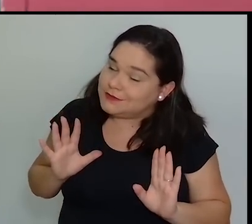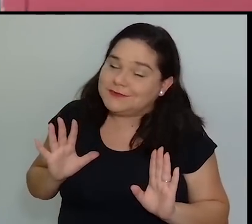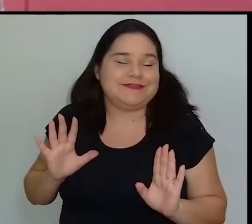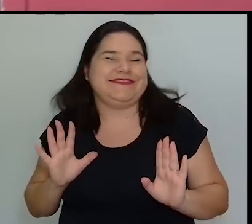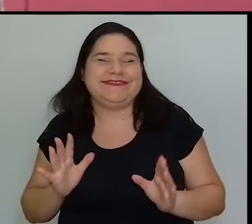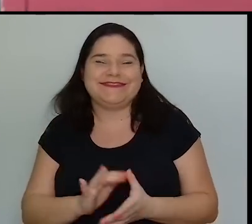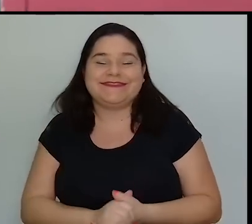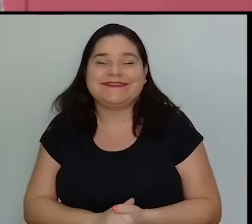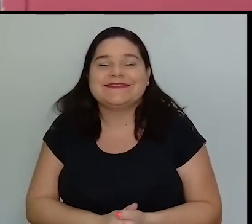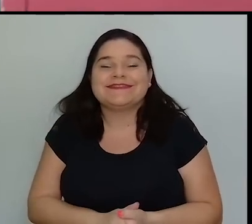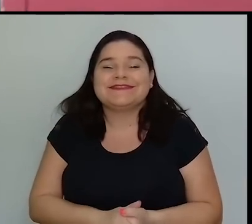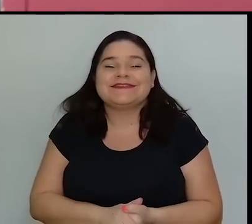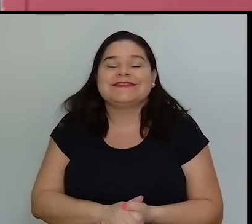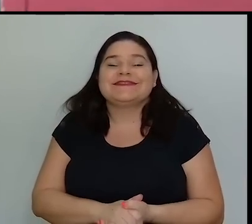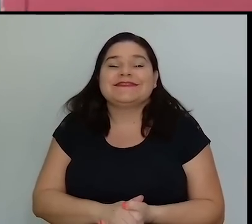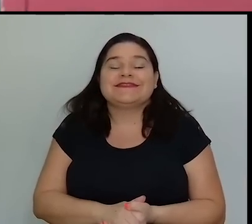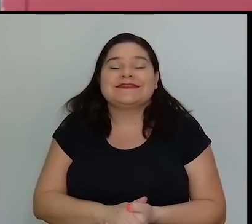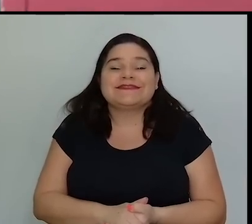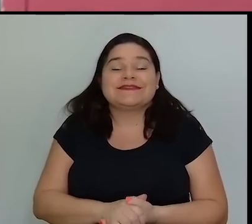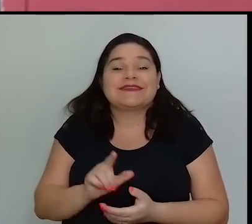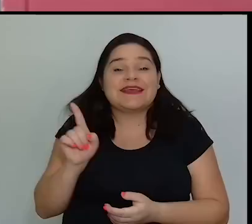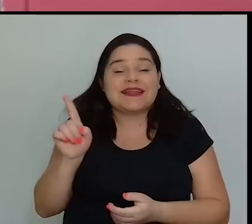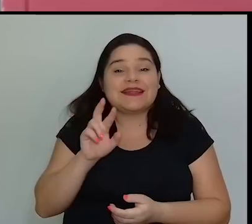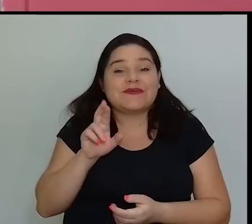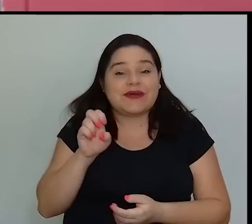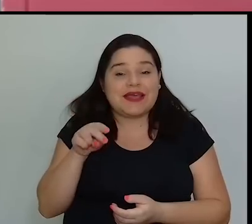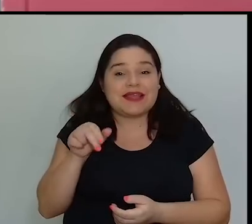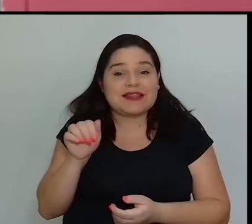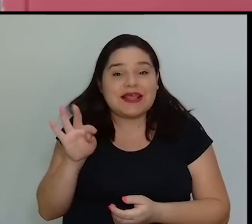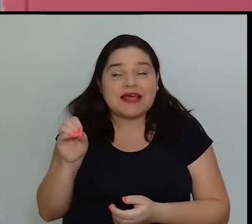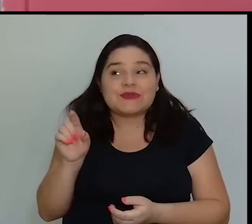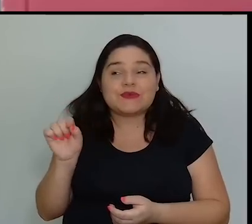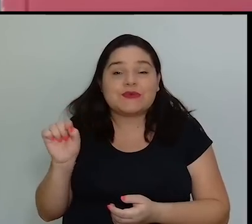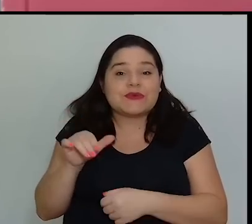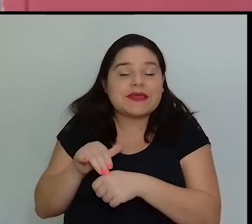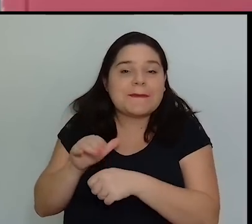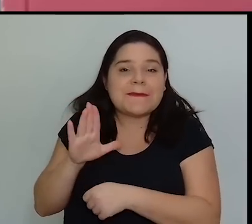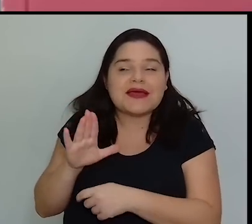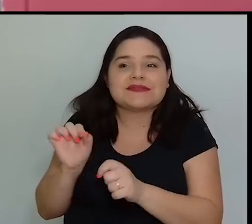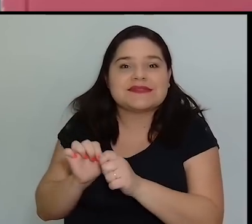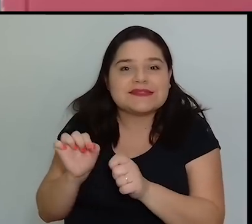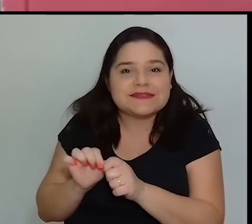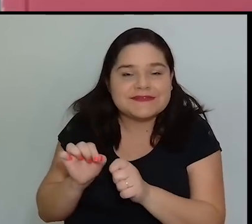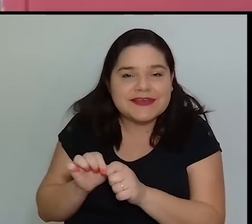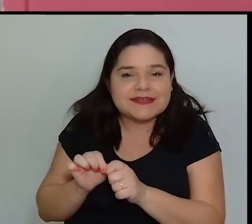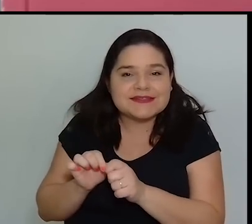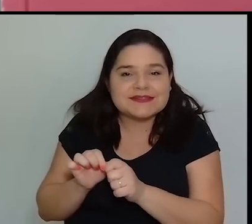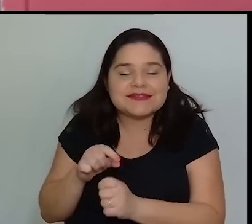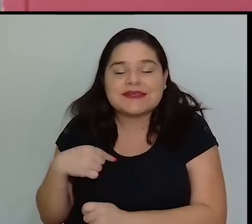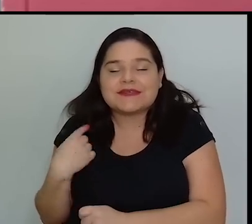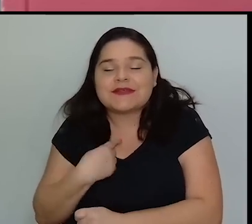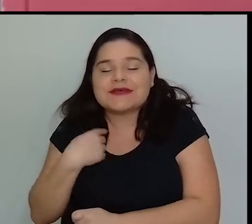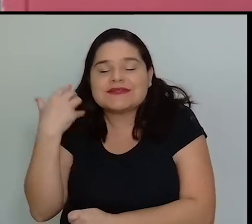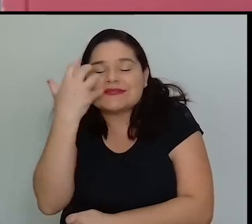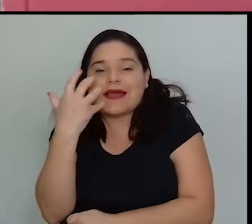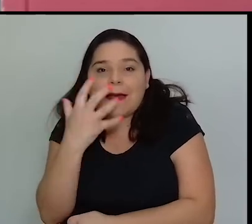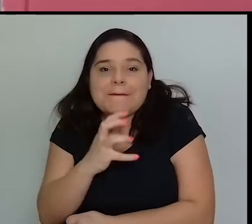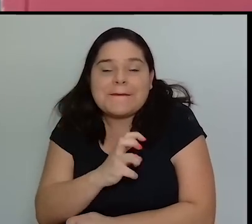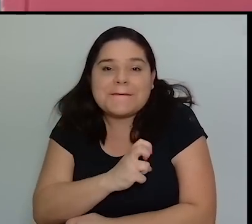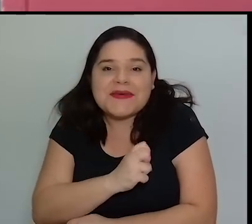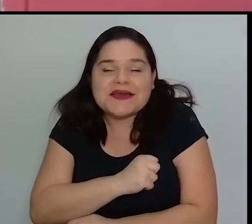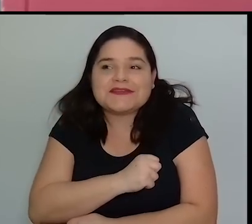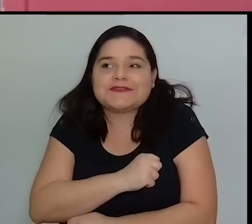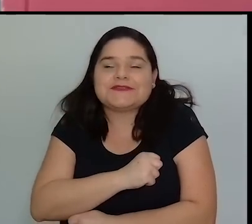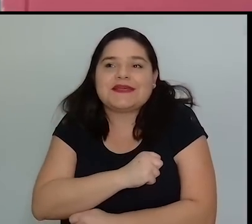errada é e o Renato Na verdade eu acho que o que mais fez com que a gente se apaixonasse a ponto